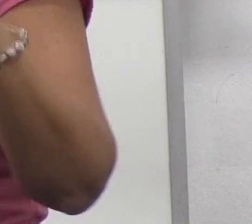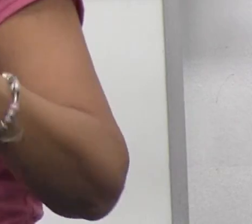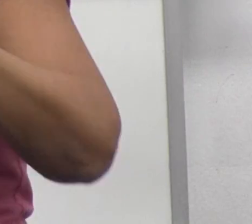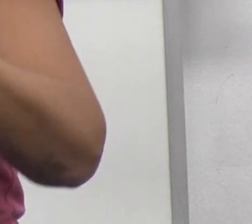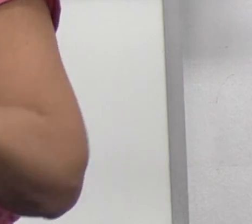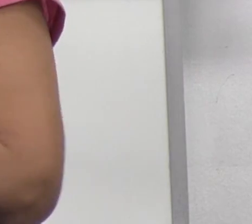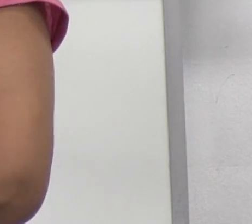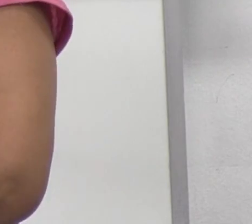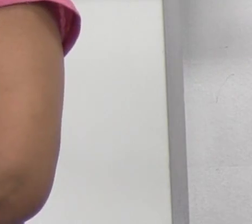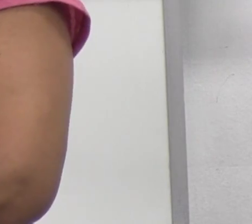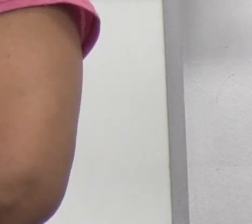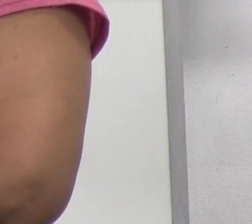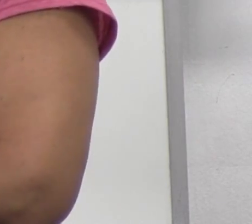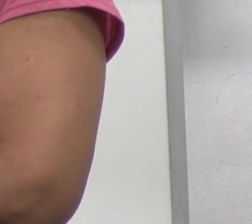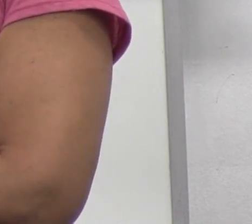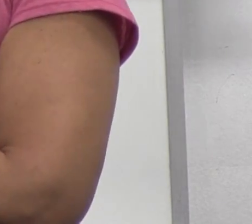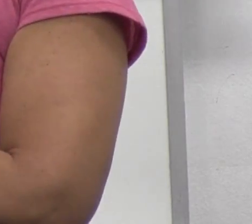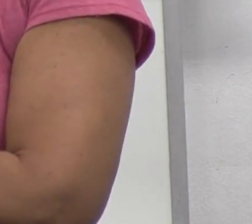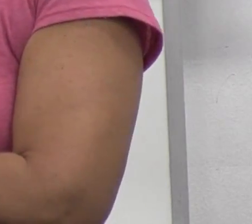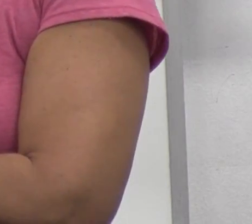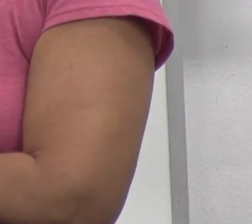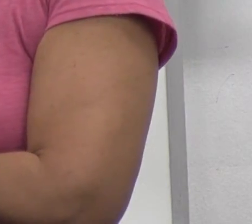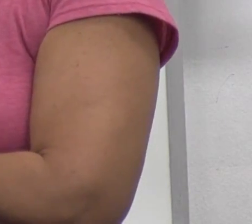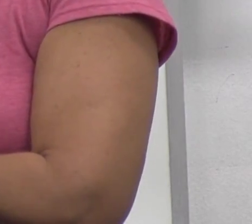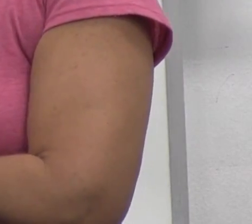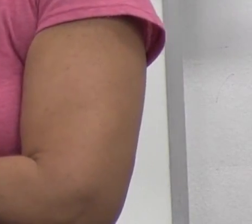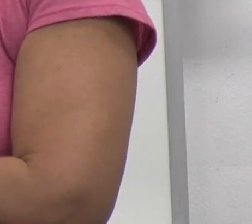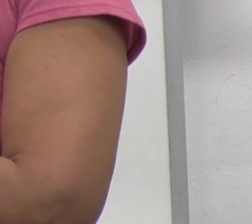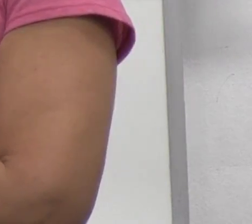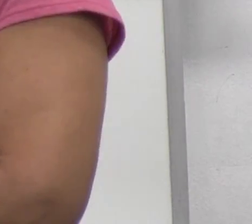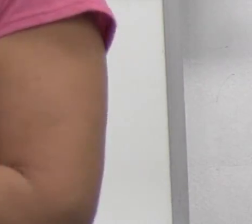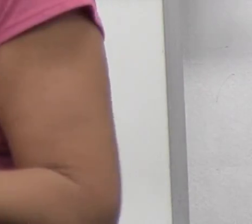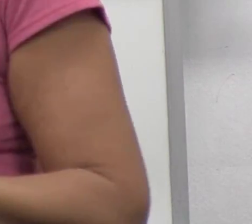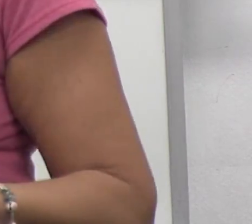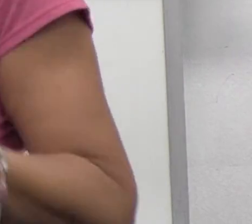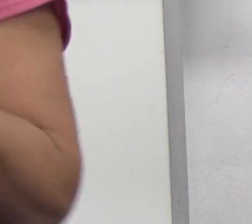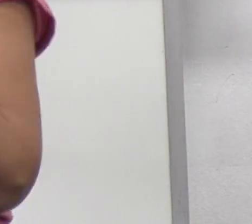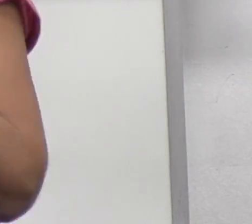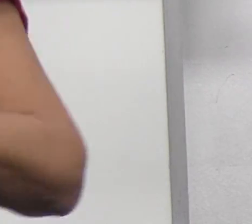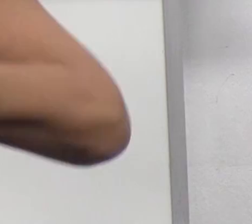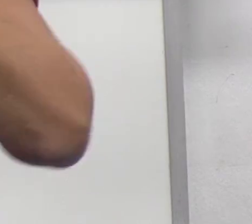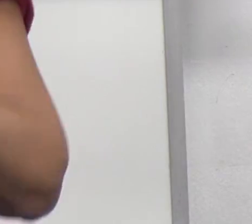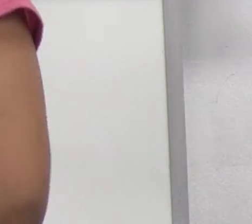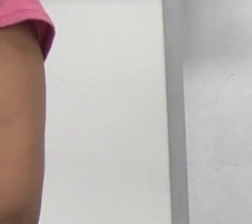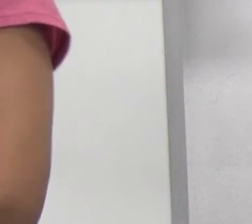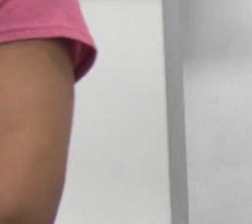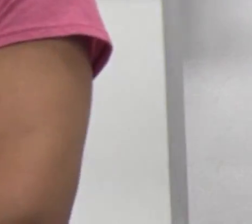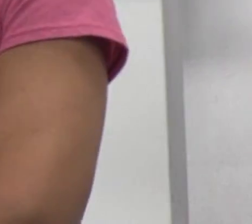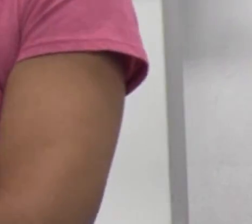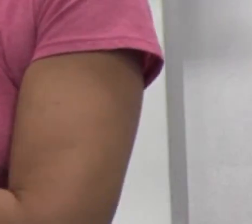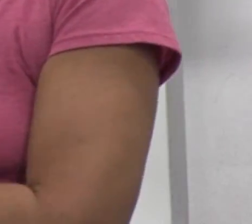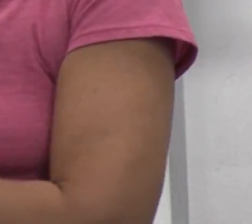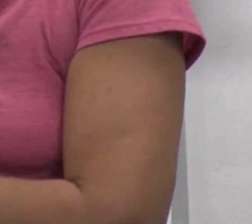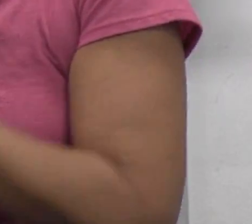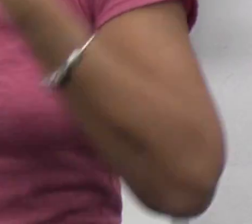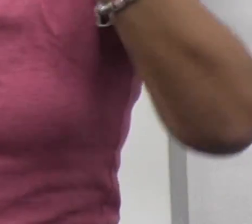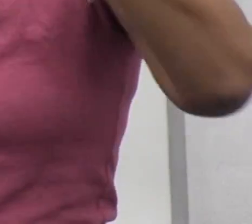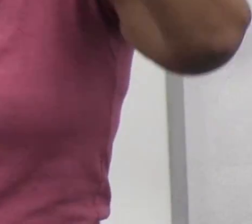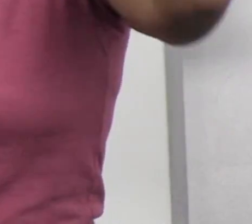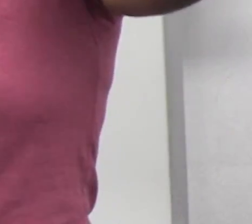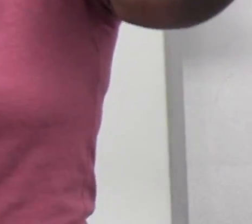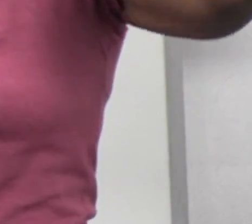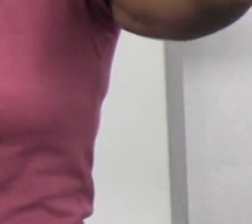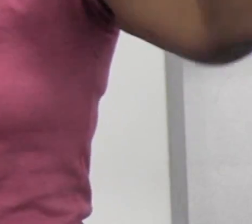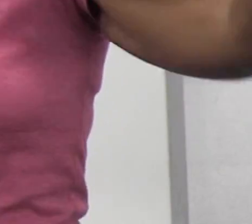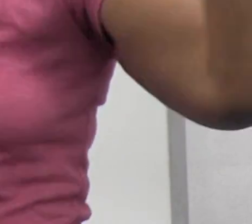tempo atrás me perguntaram assim, Silvia, você pode me ensinar o que é gerúndio? Eu falei, posso, claro. E aí eu